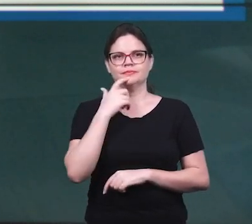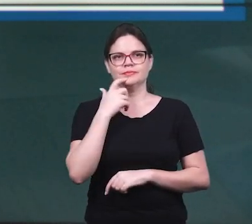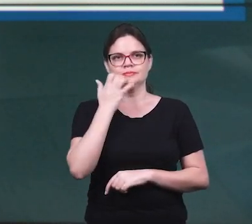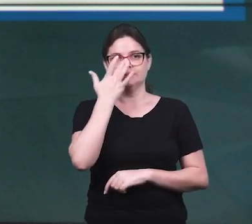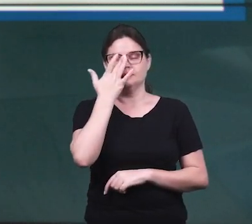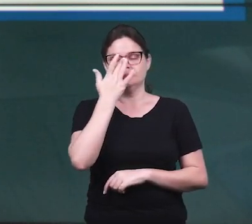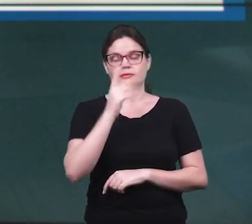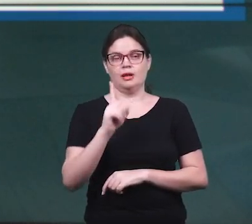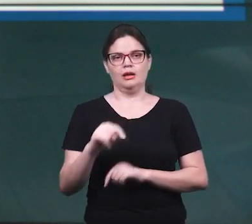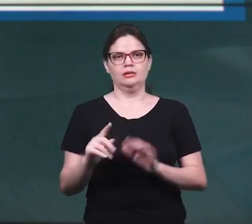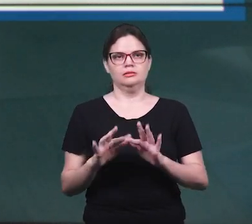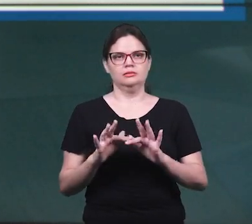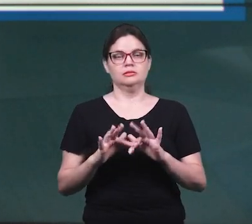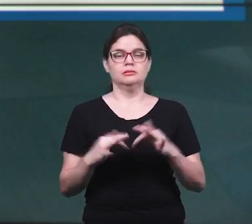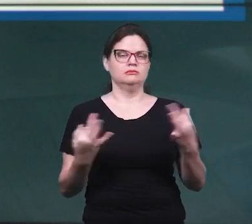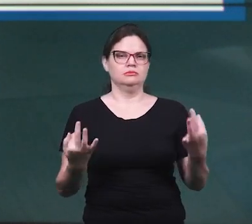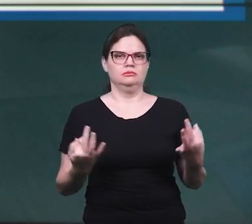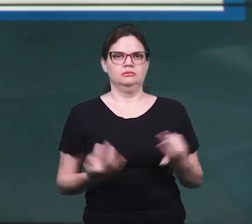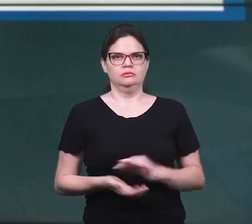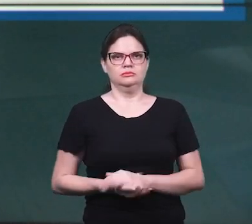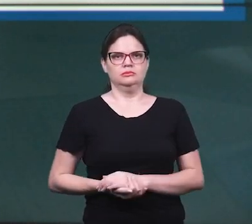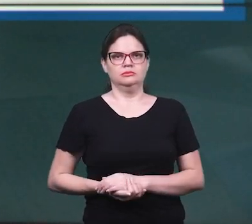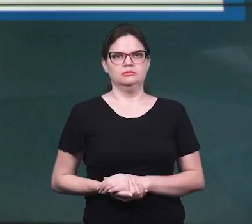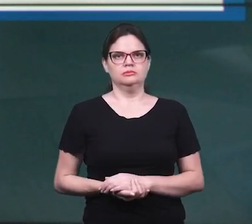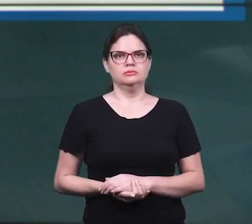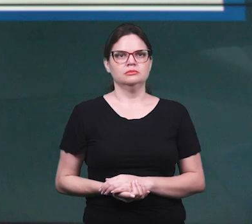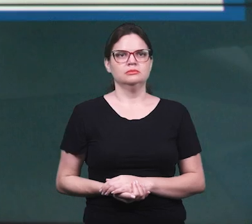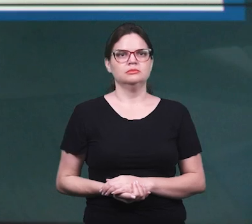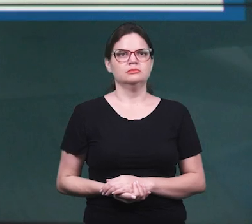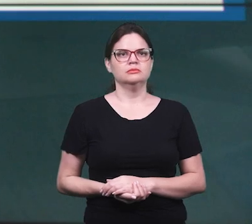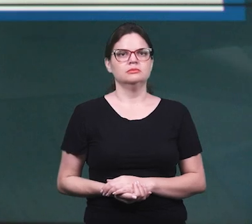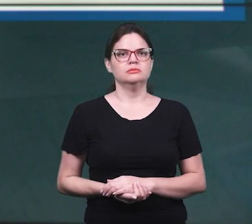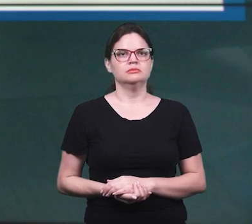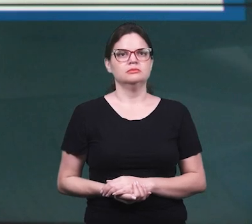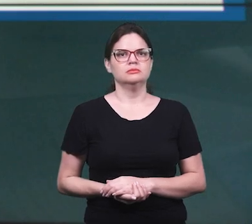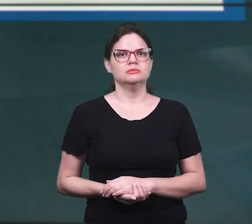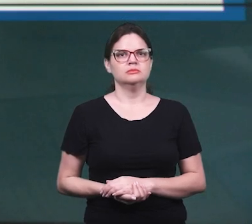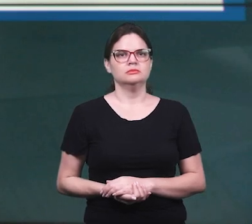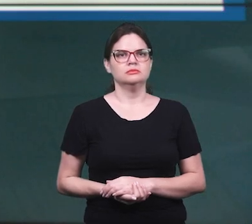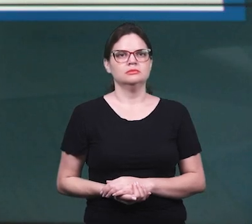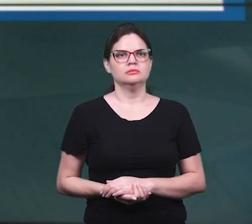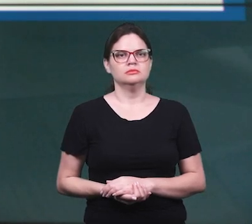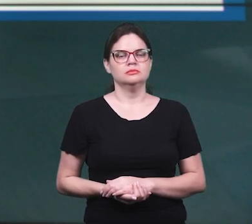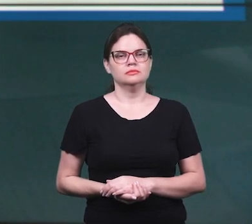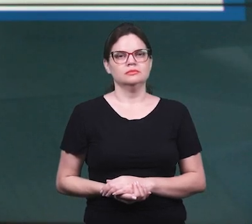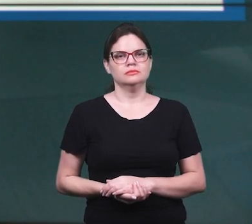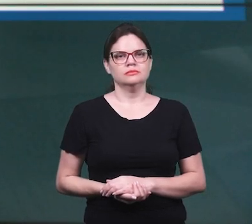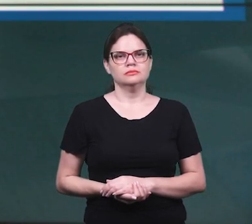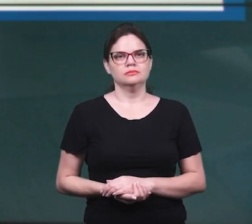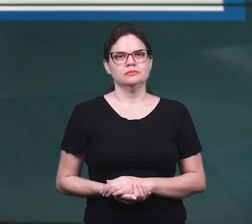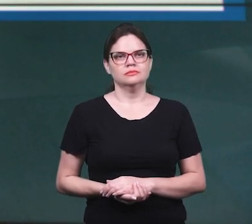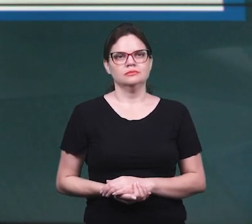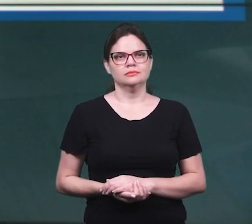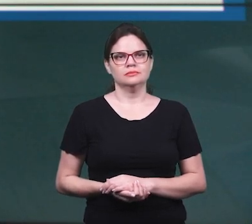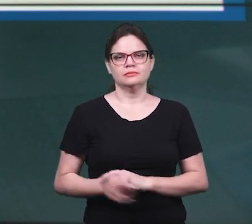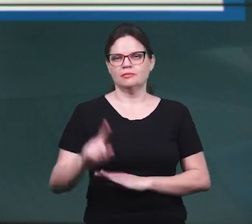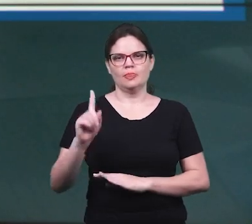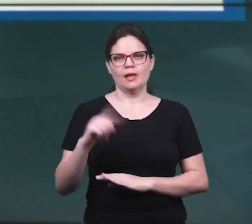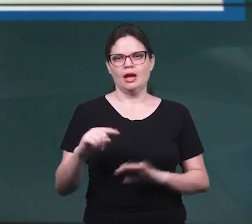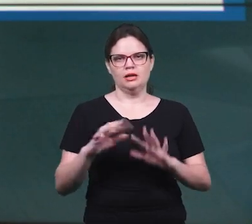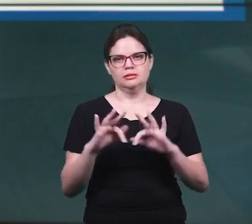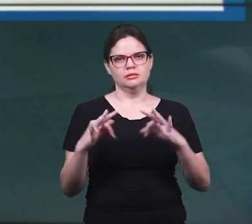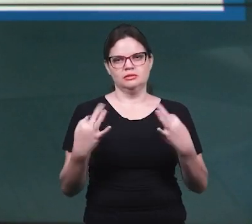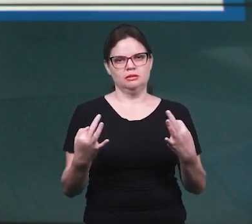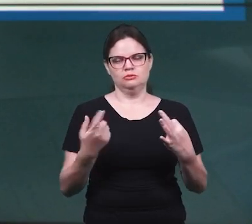bem simples. É um gráfico cartesiano aqui no eixo X e Y, mas não tem implicação